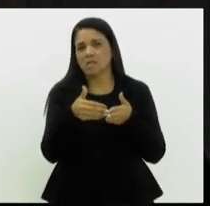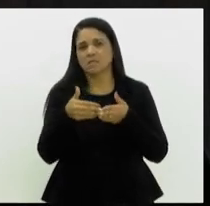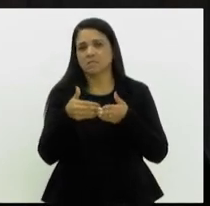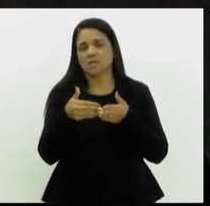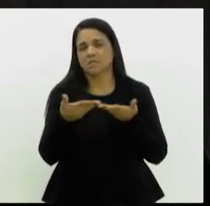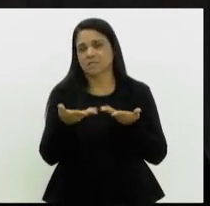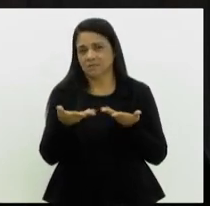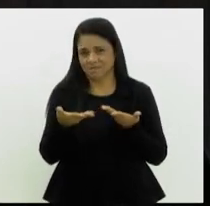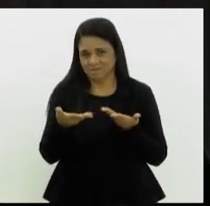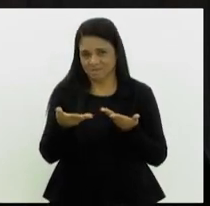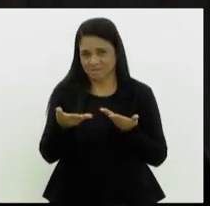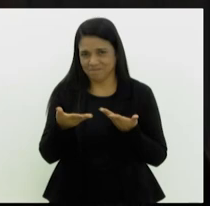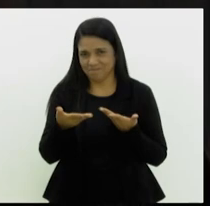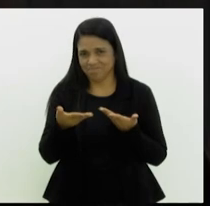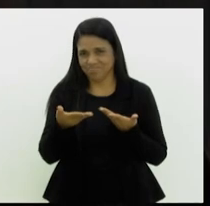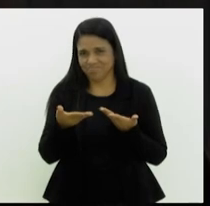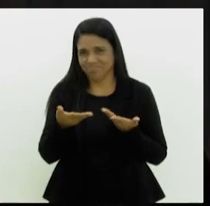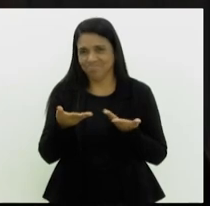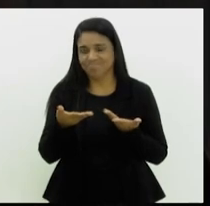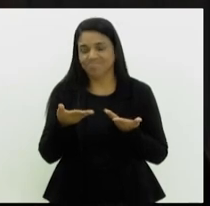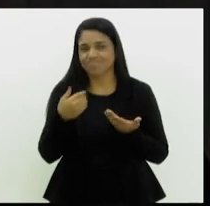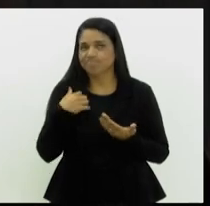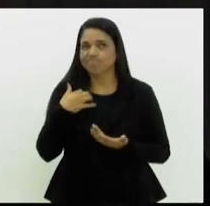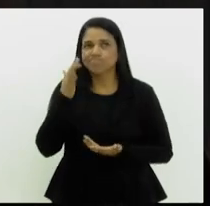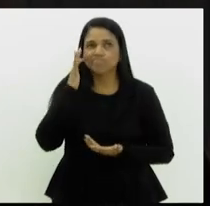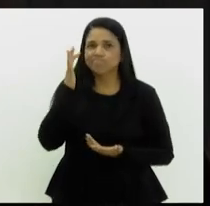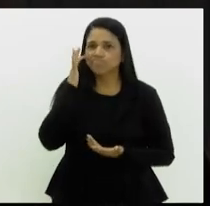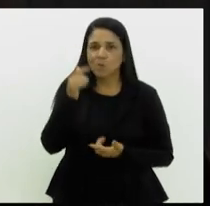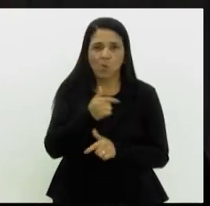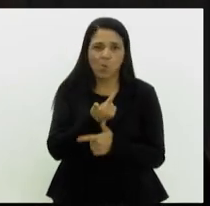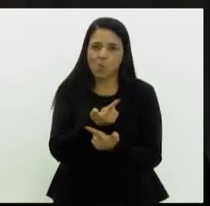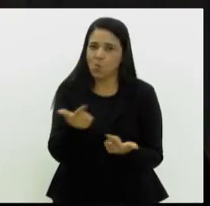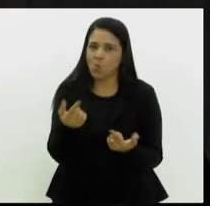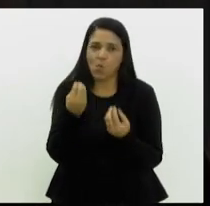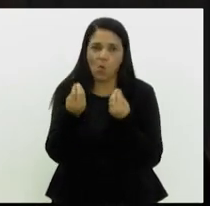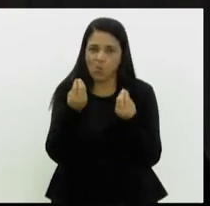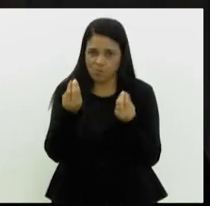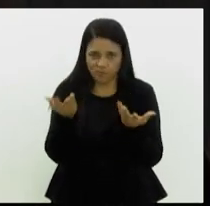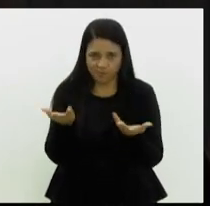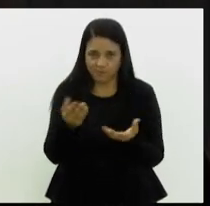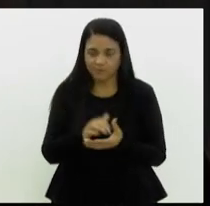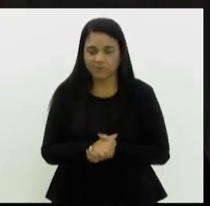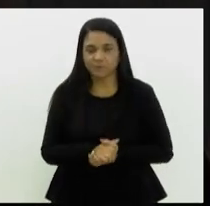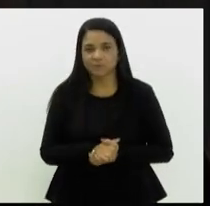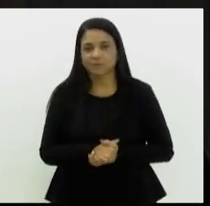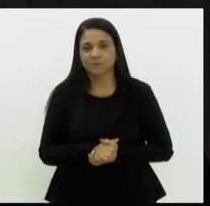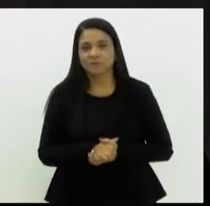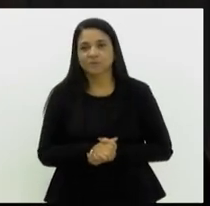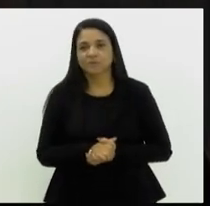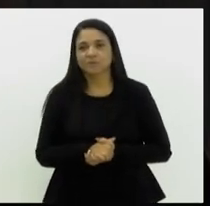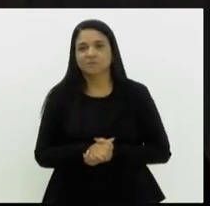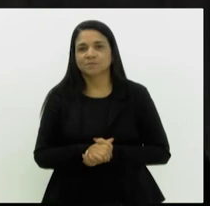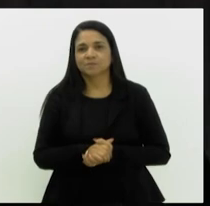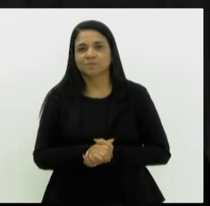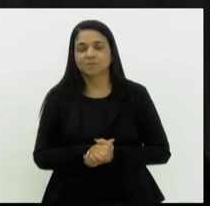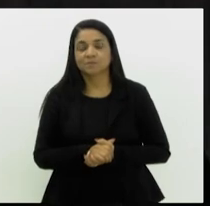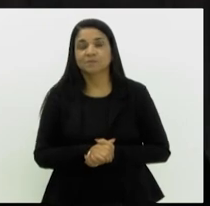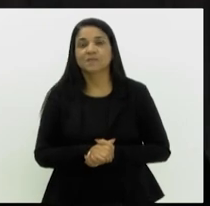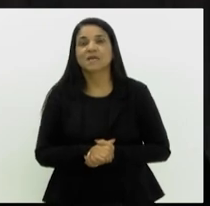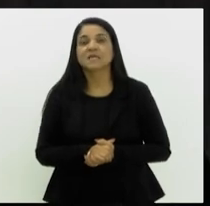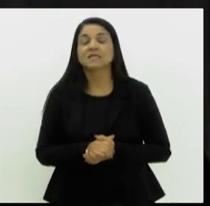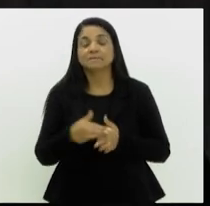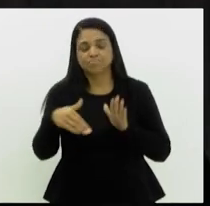uma perda que a gente não pode nem imaginar na vida de uma mulher. Enfim, são essas as determinações